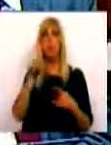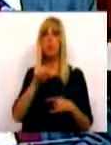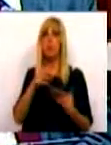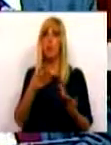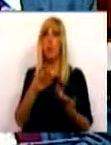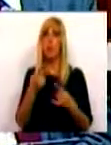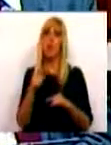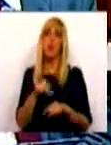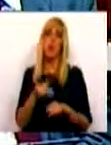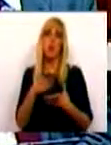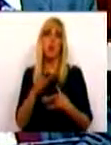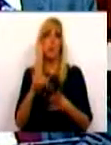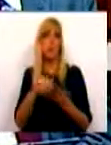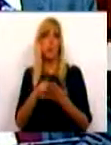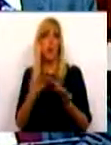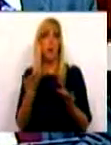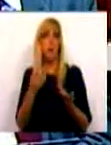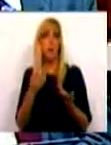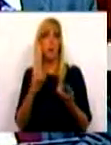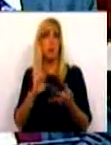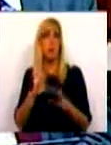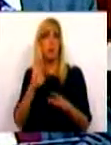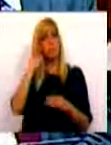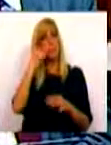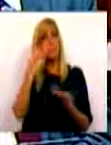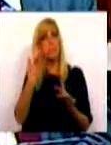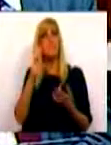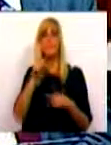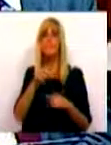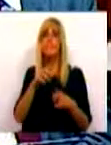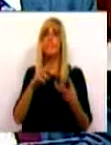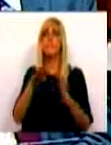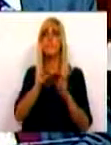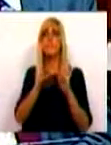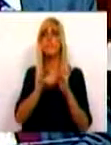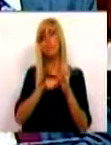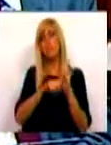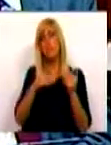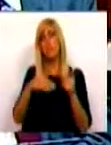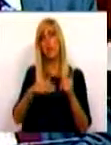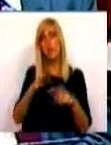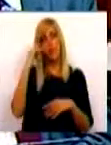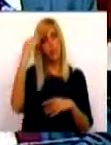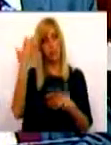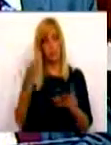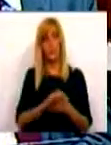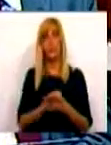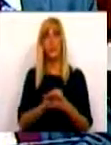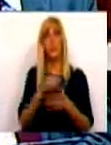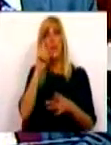não colocarmos em causa medidas que tínhamos também que tomar no futuro. Senhora